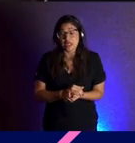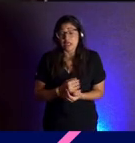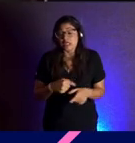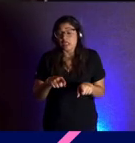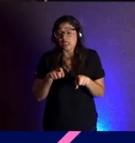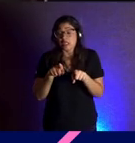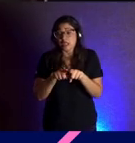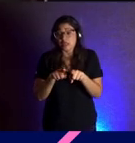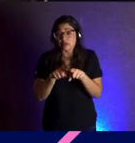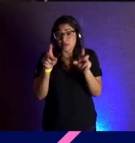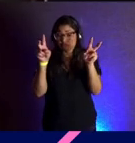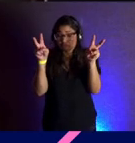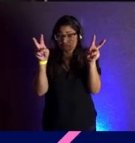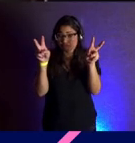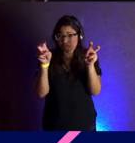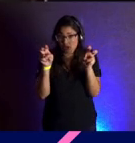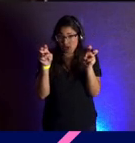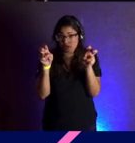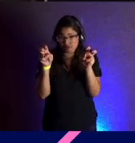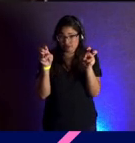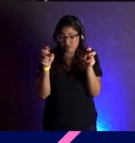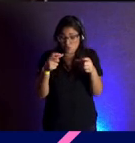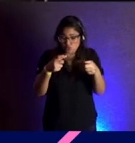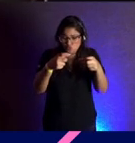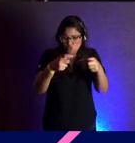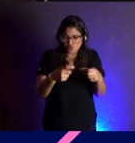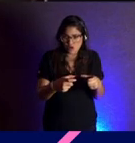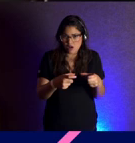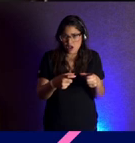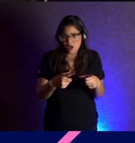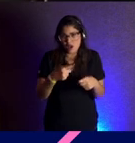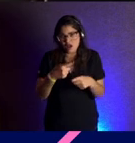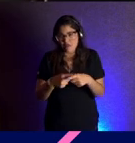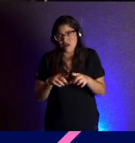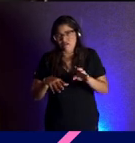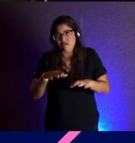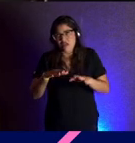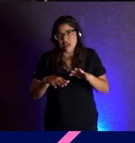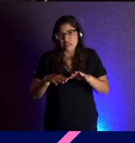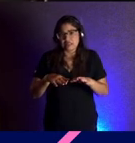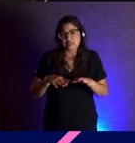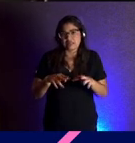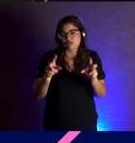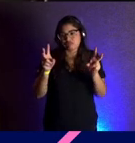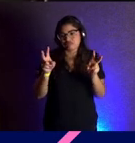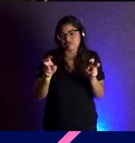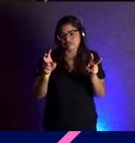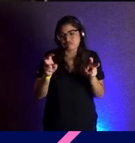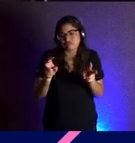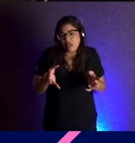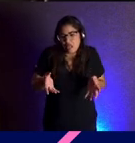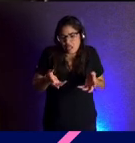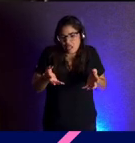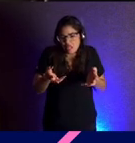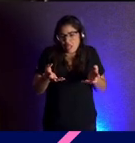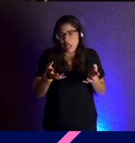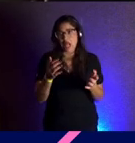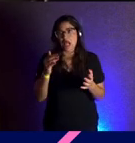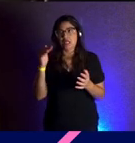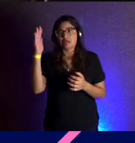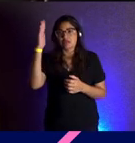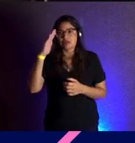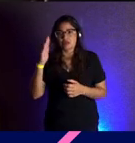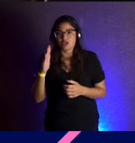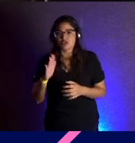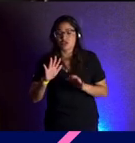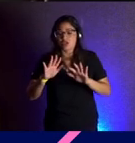local, né? Porque mesmo que você não tenha um levantamento nacional definido, a gente tem informações